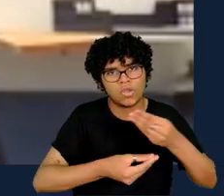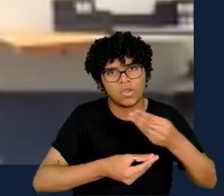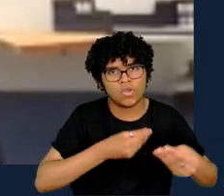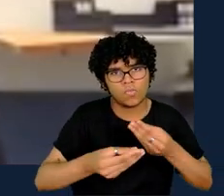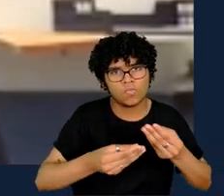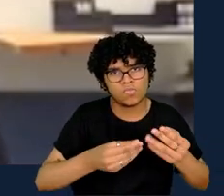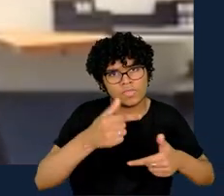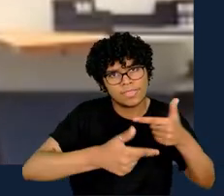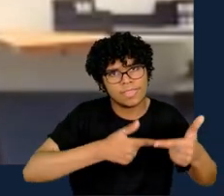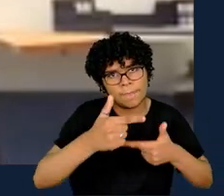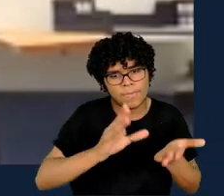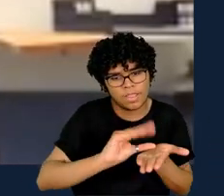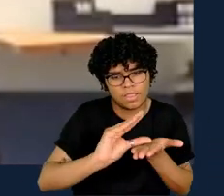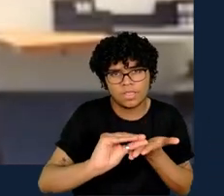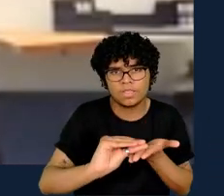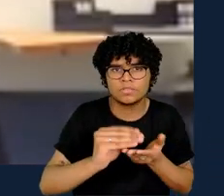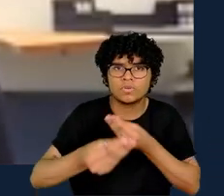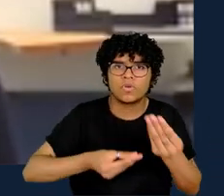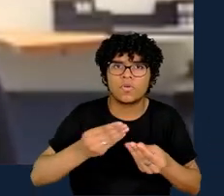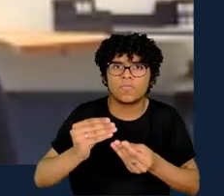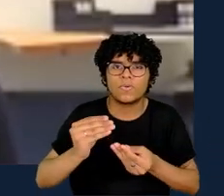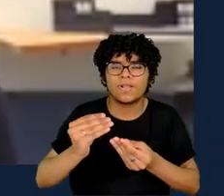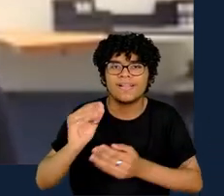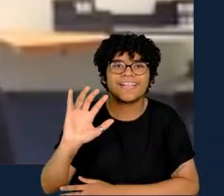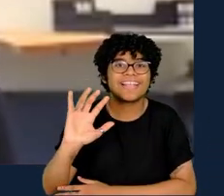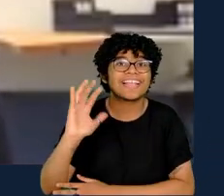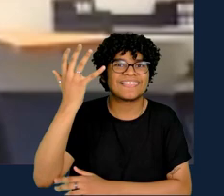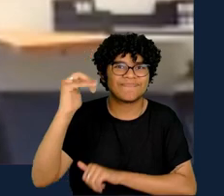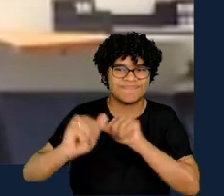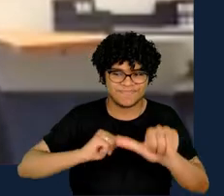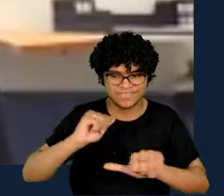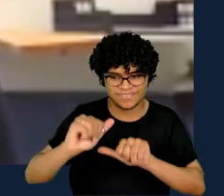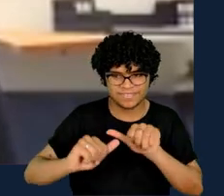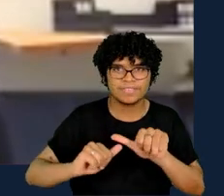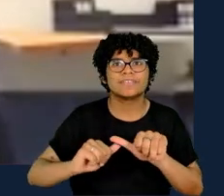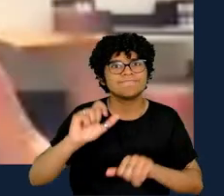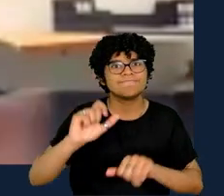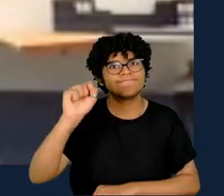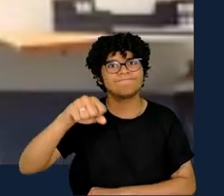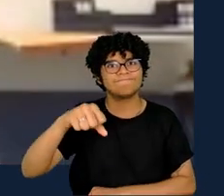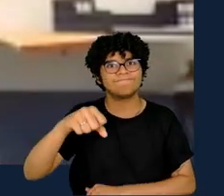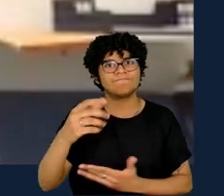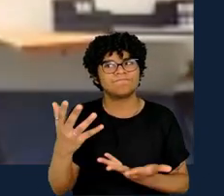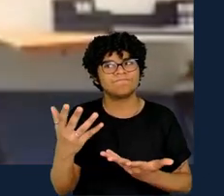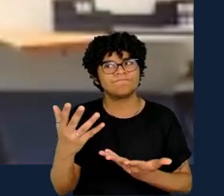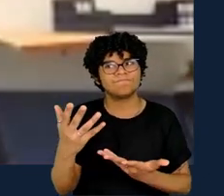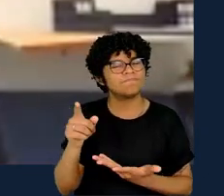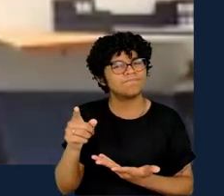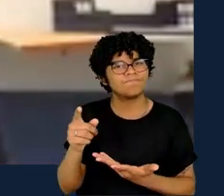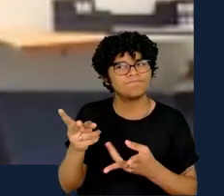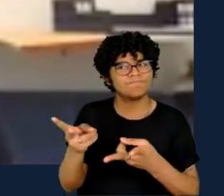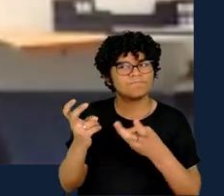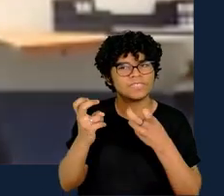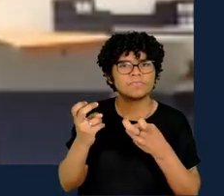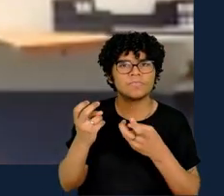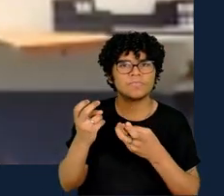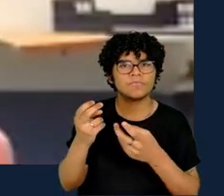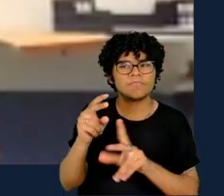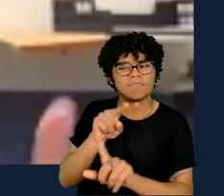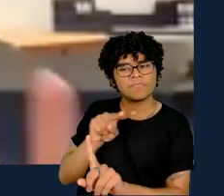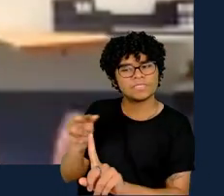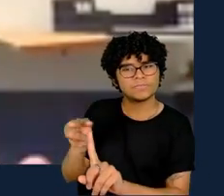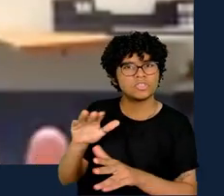com os dados, a mudança climática muitas vezes entra na equação que eles precisam olhar para